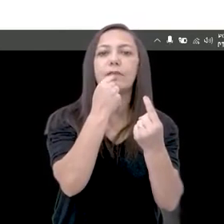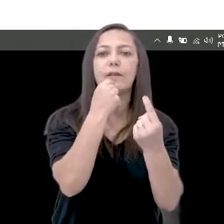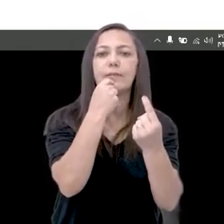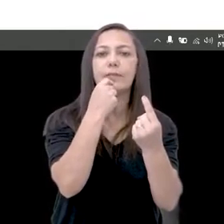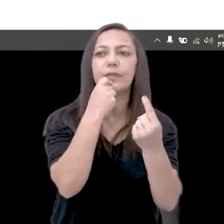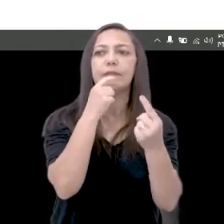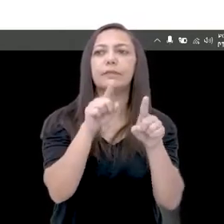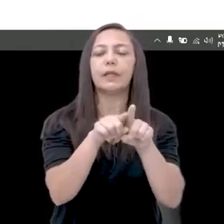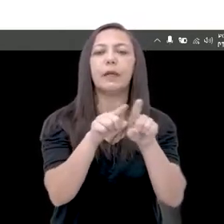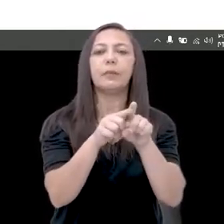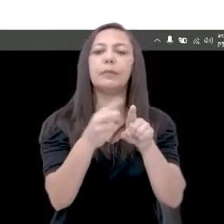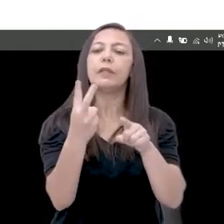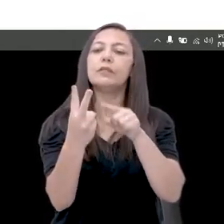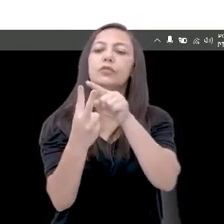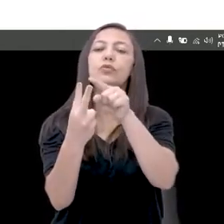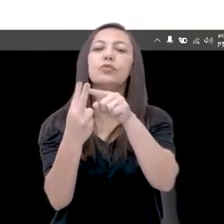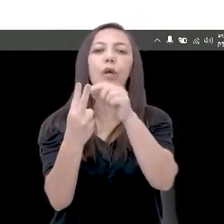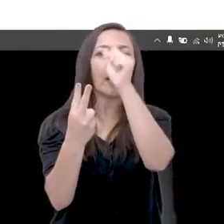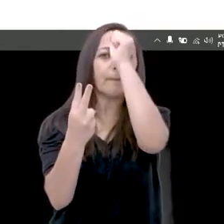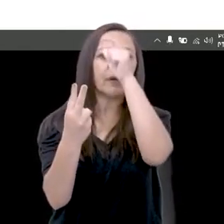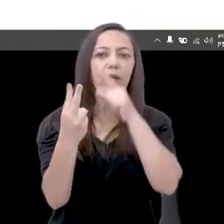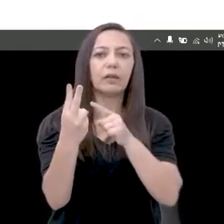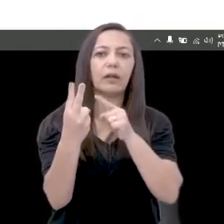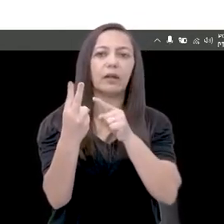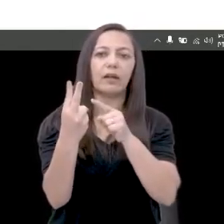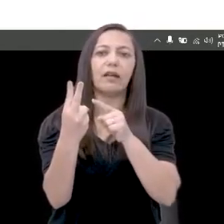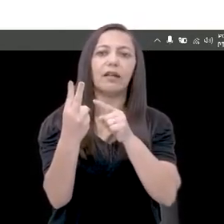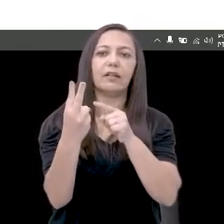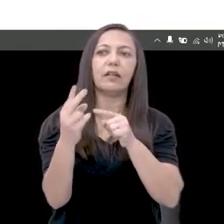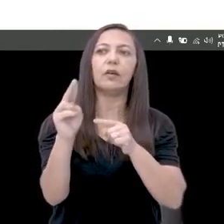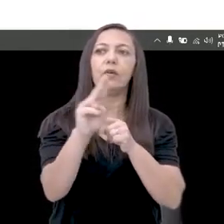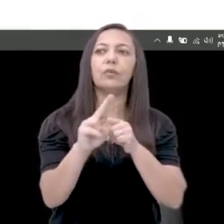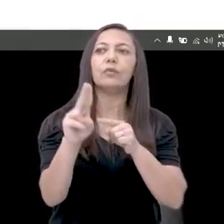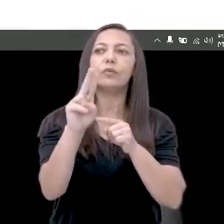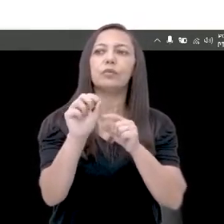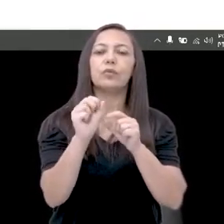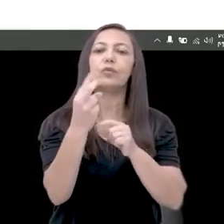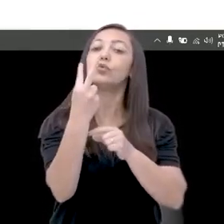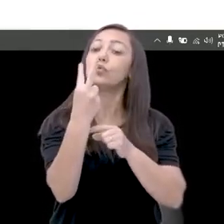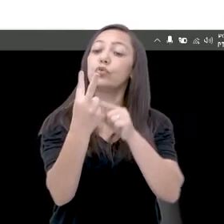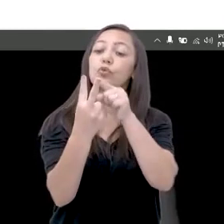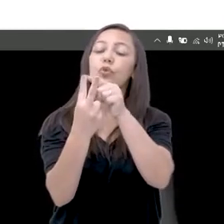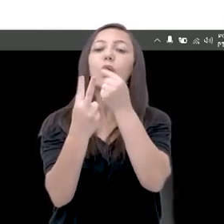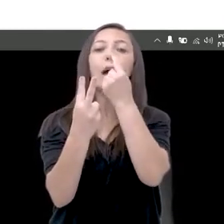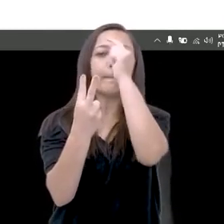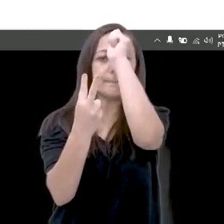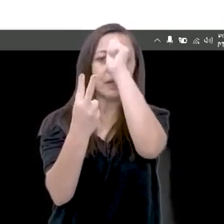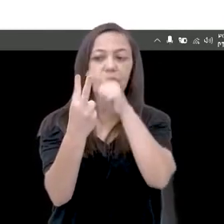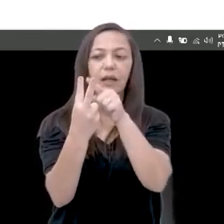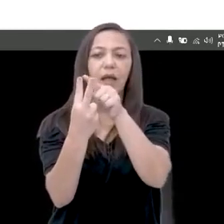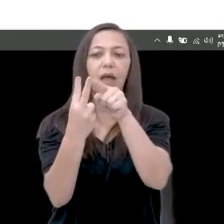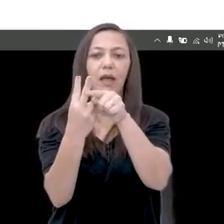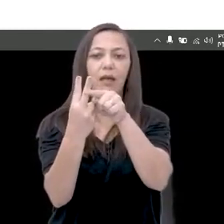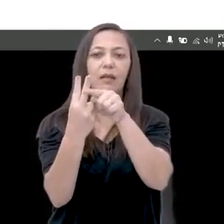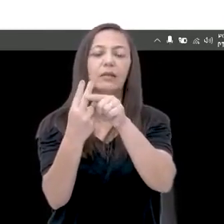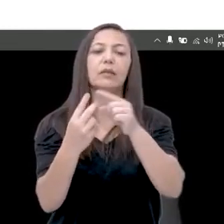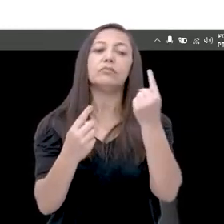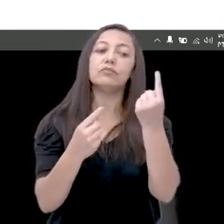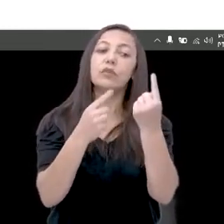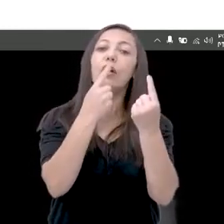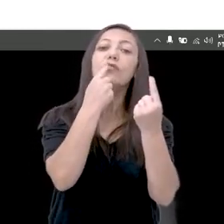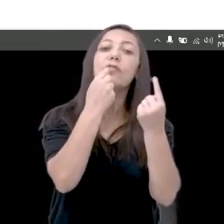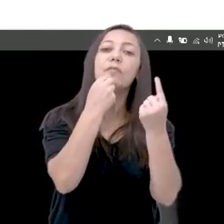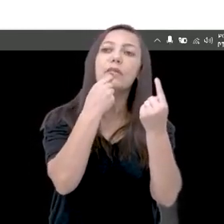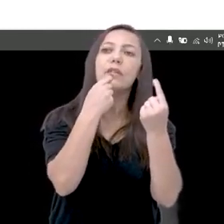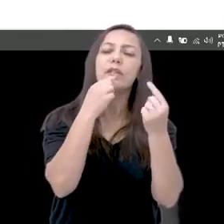tinta vermelha, e tenho duas partes de tinta amarela. Utilizei duas partes de tinta amarela. Se